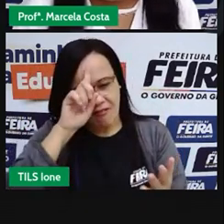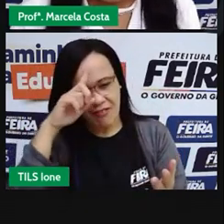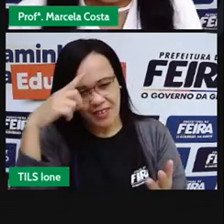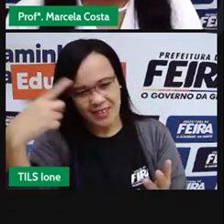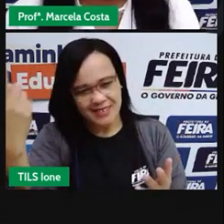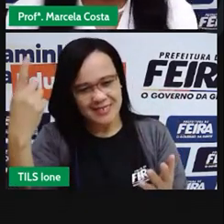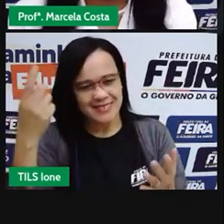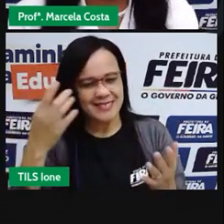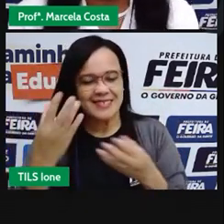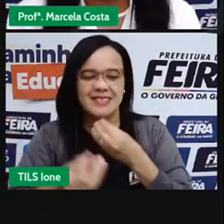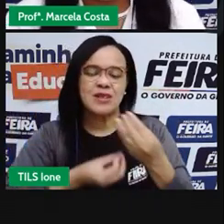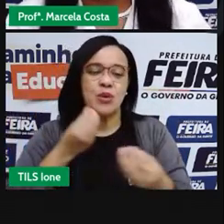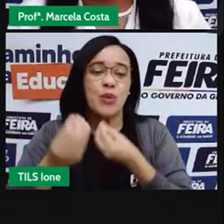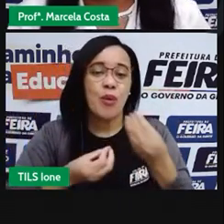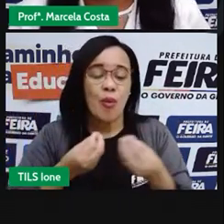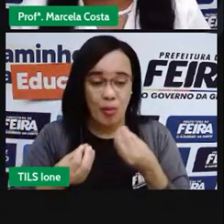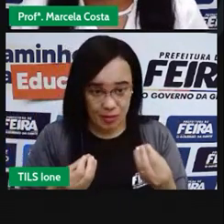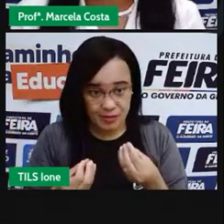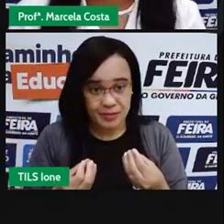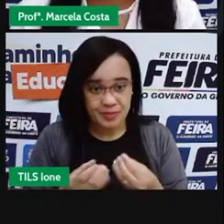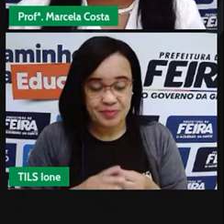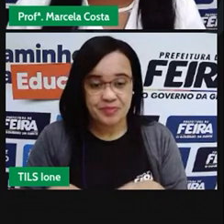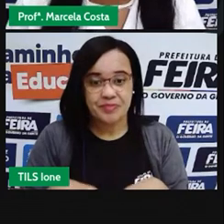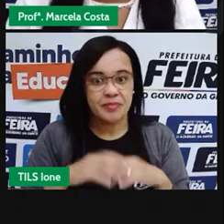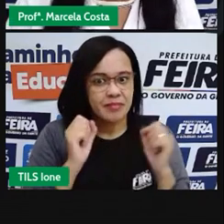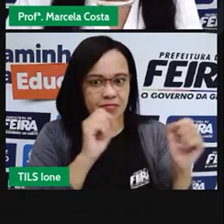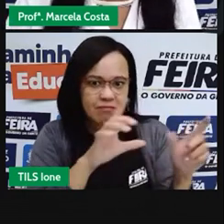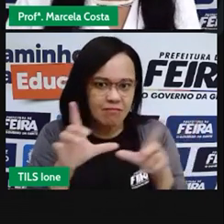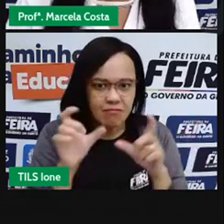Porquinhos. A gente já viu vários exemplos,